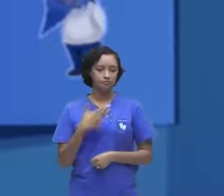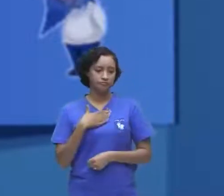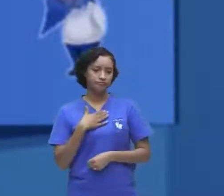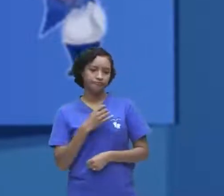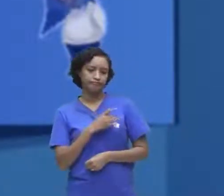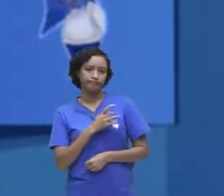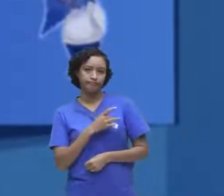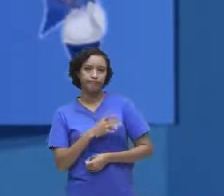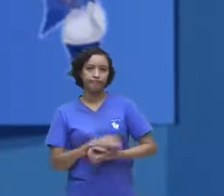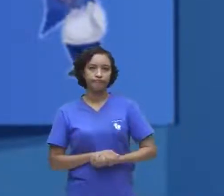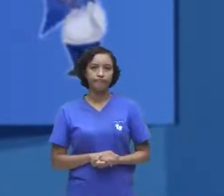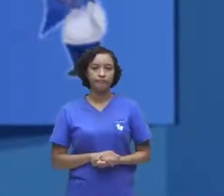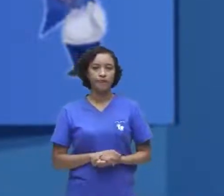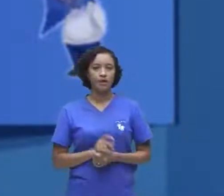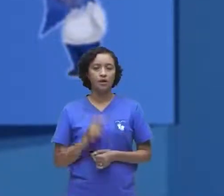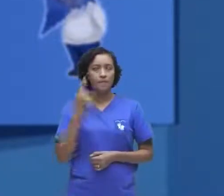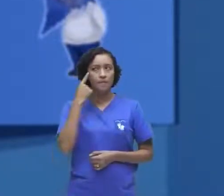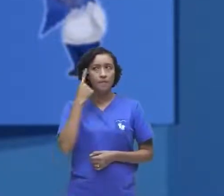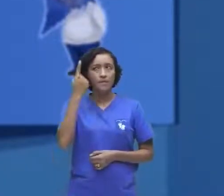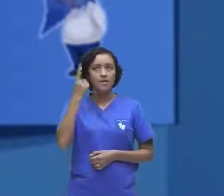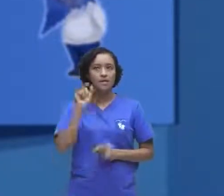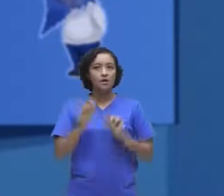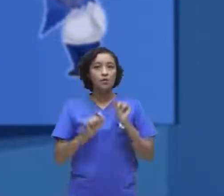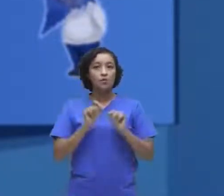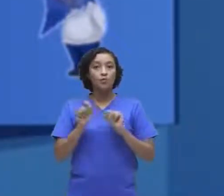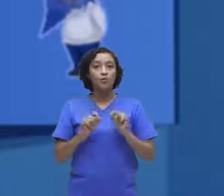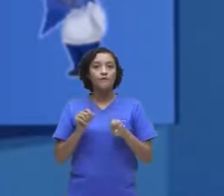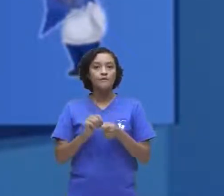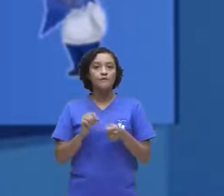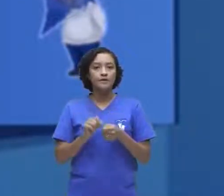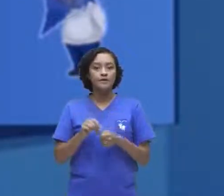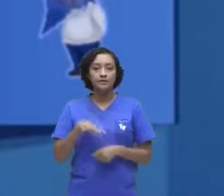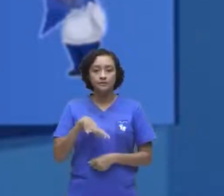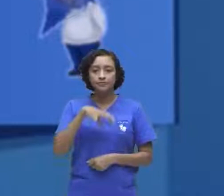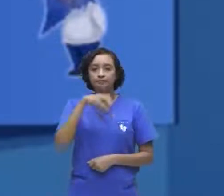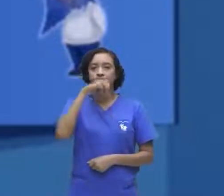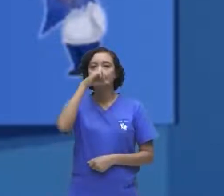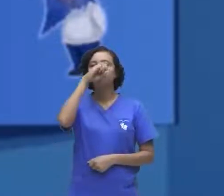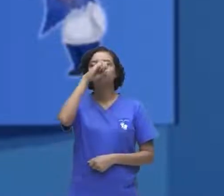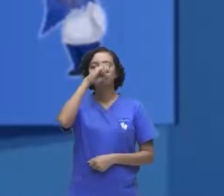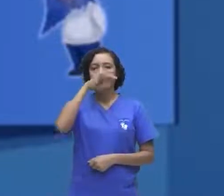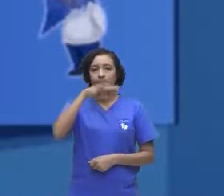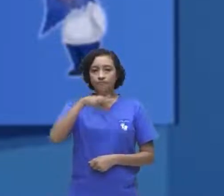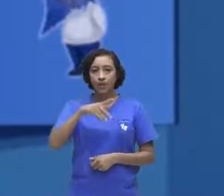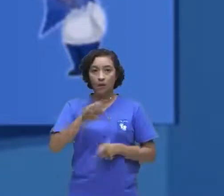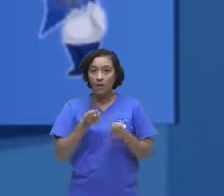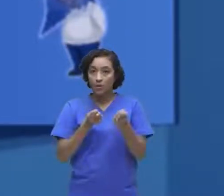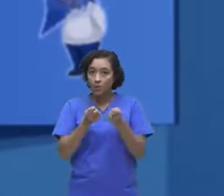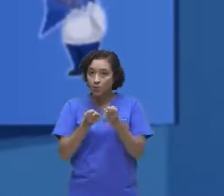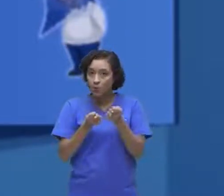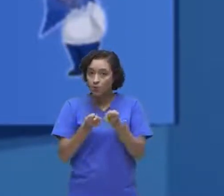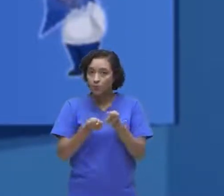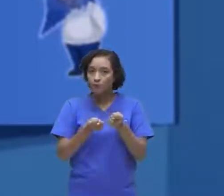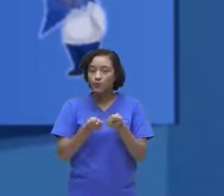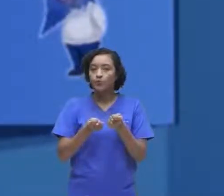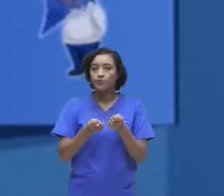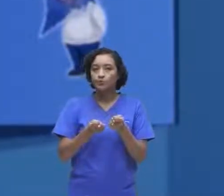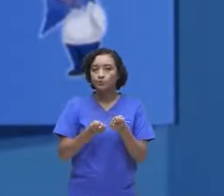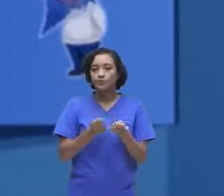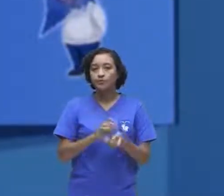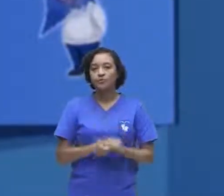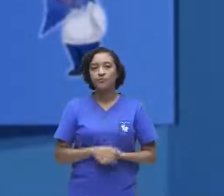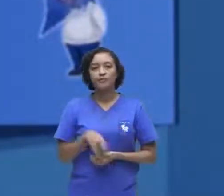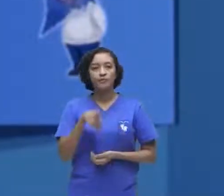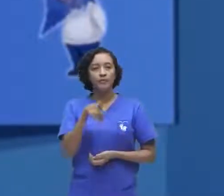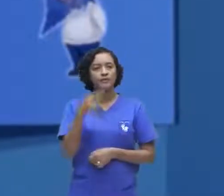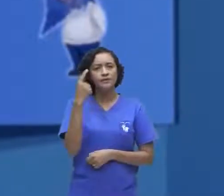O que eu vou fazer? Exercício respiratório novamente, né, para controlar essa emoção. E aí você vai pensar